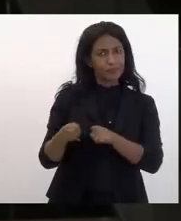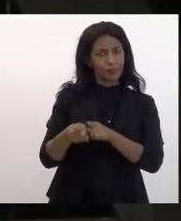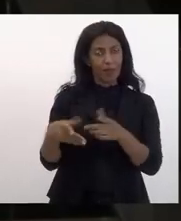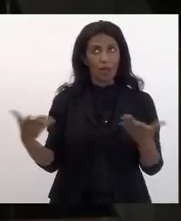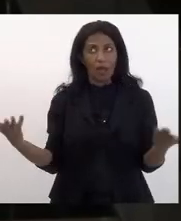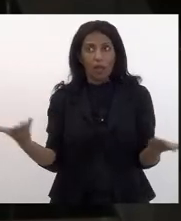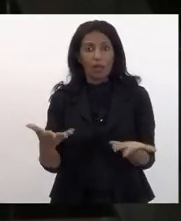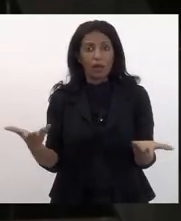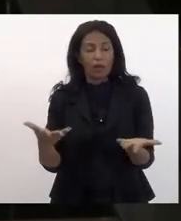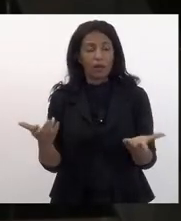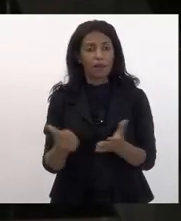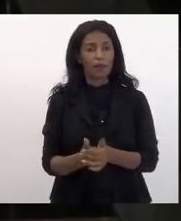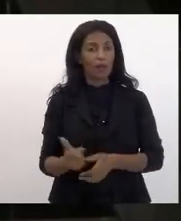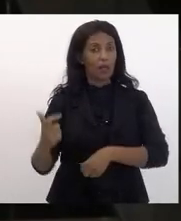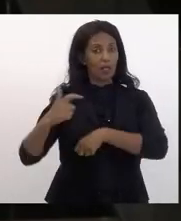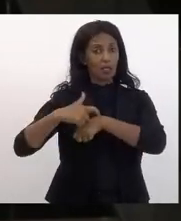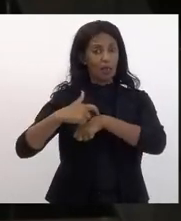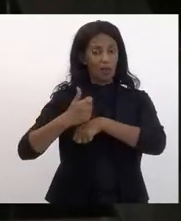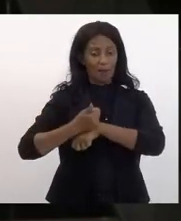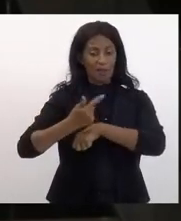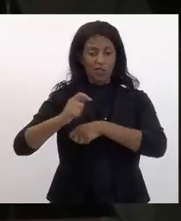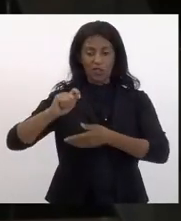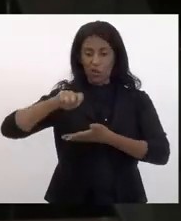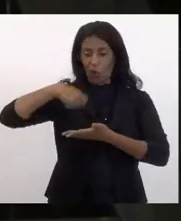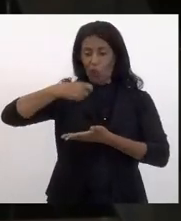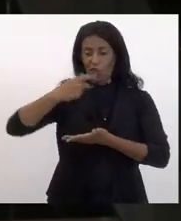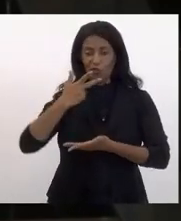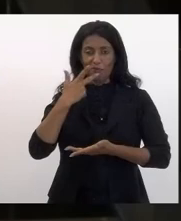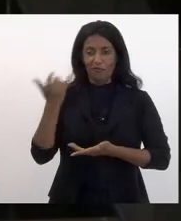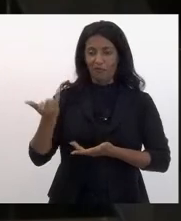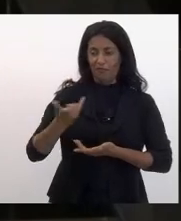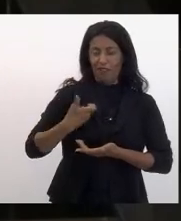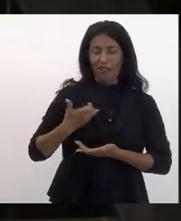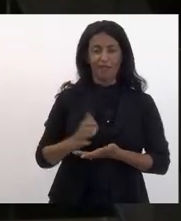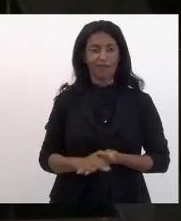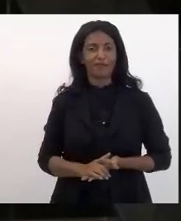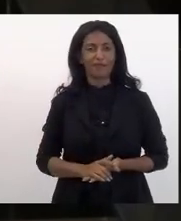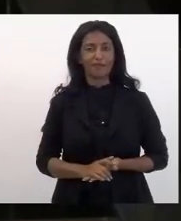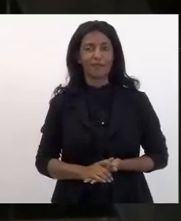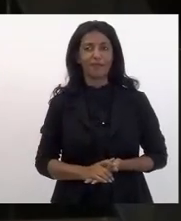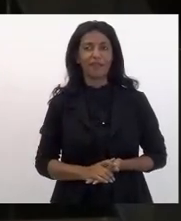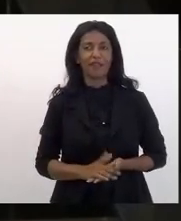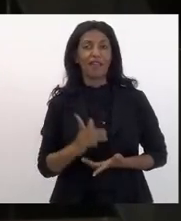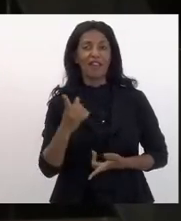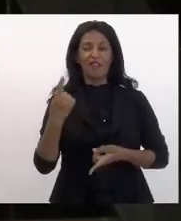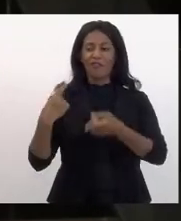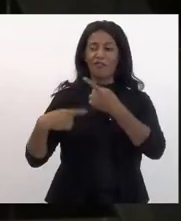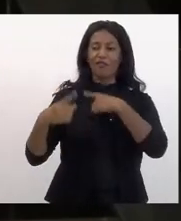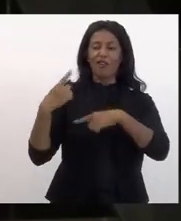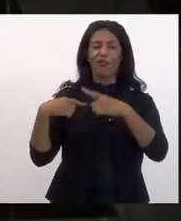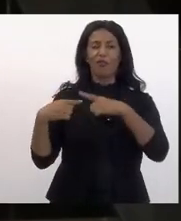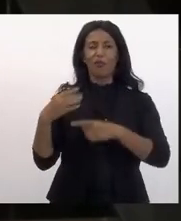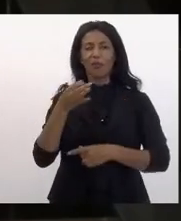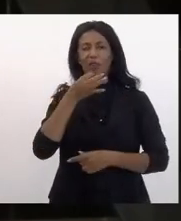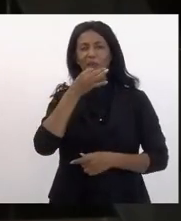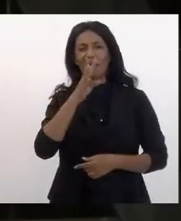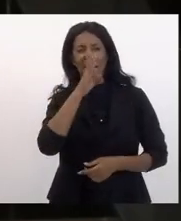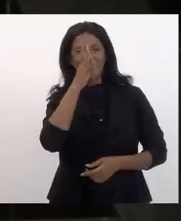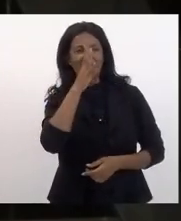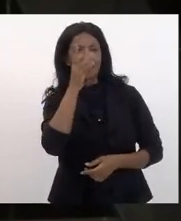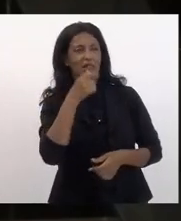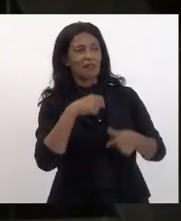agora, na hora do almoço, me disseram que ele disse que vai voltar atrás, que está